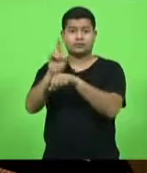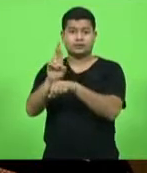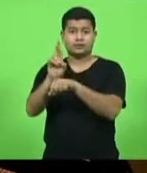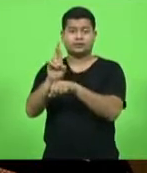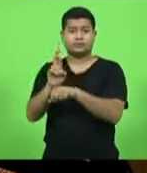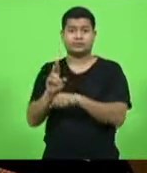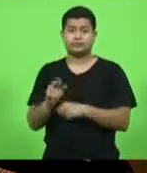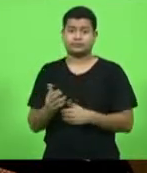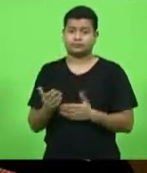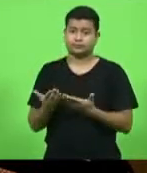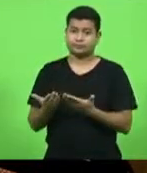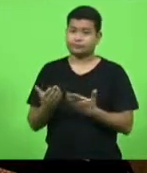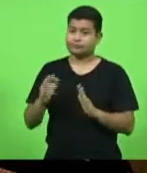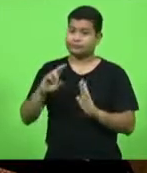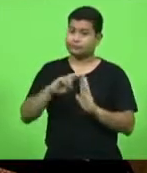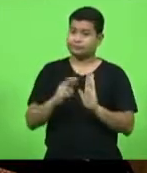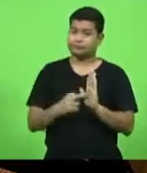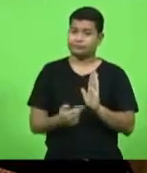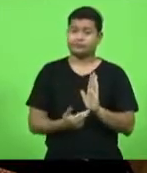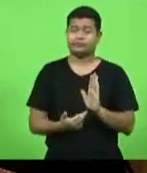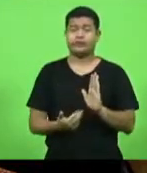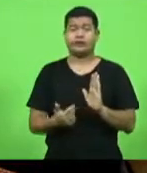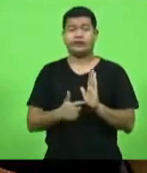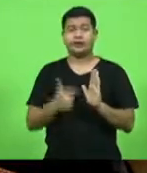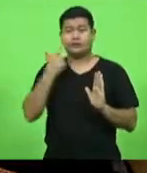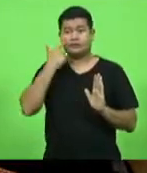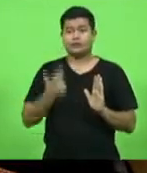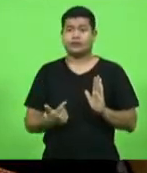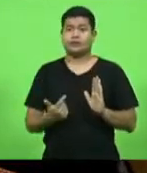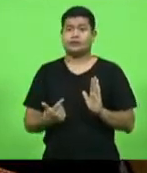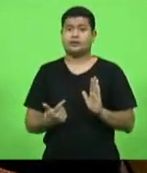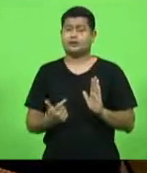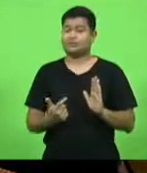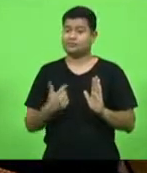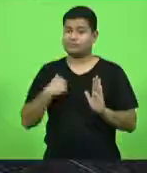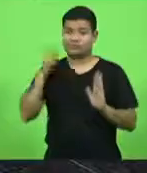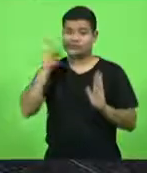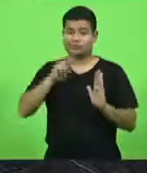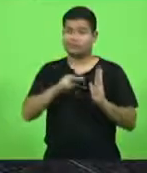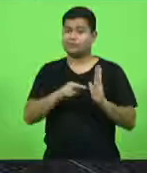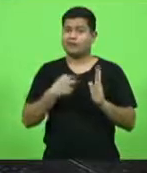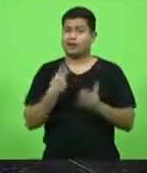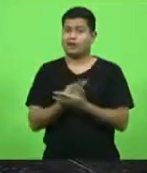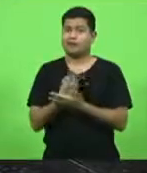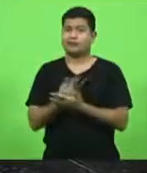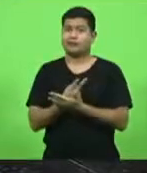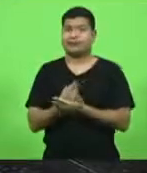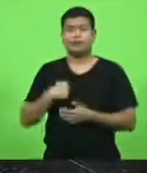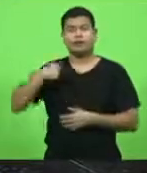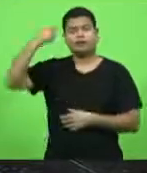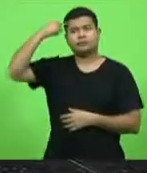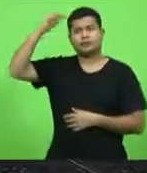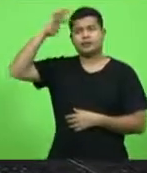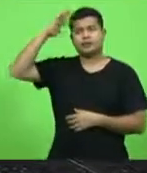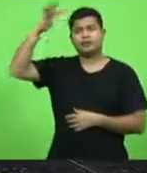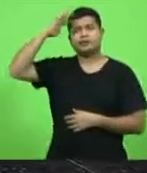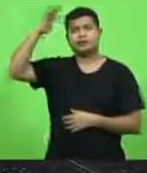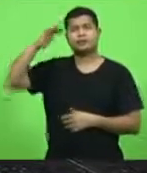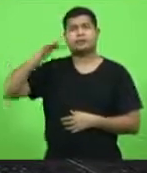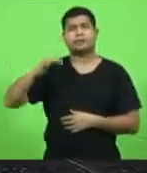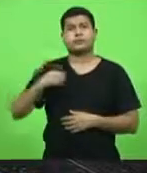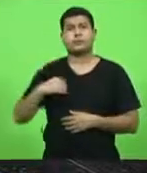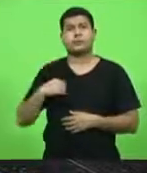terminam bem no consegue ver isso aí né mas esses dias eu tava pensando Qual será o próximo